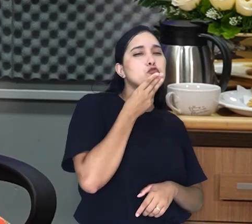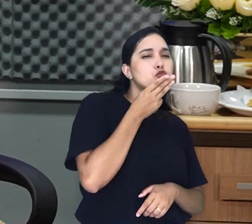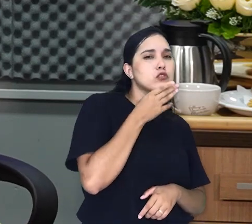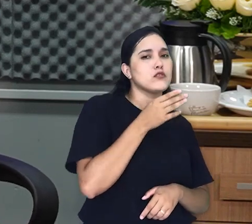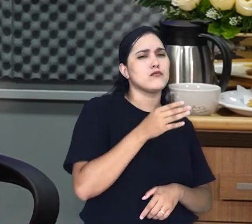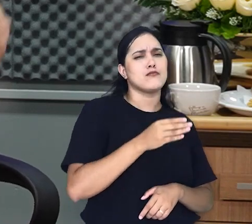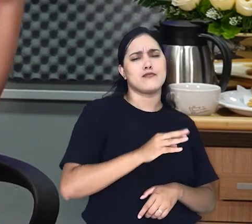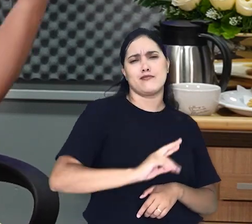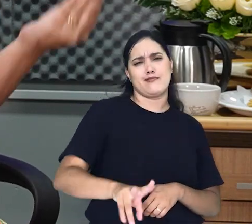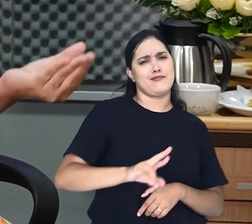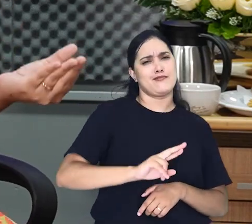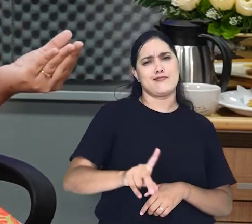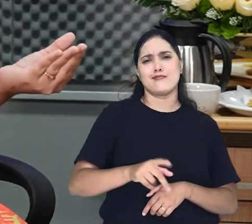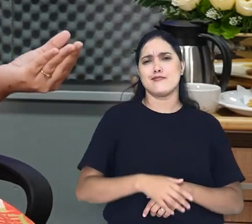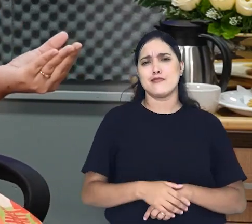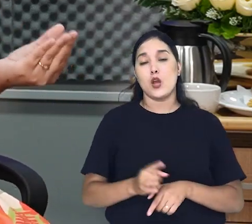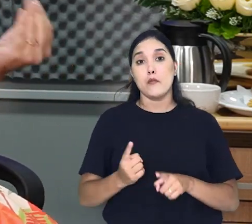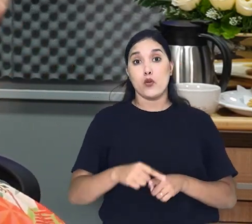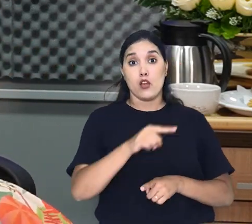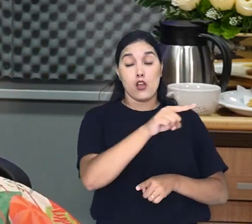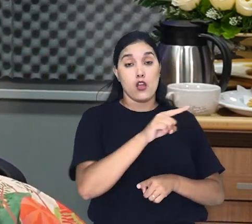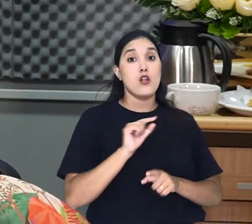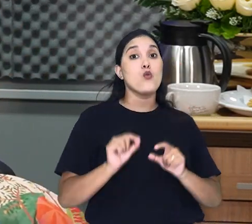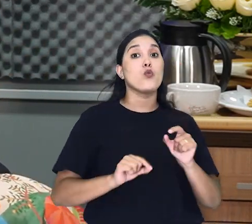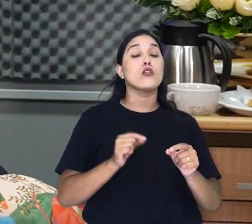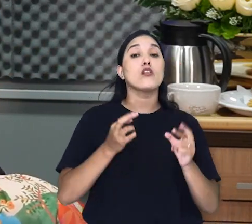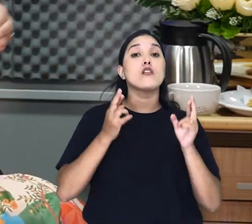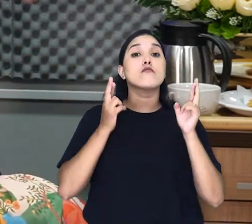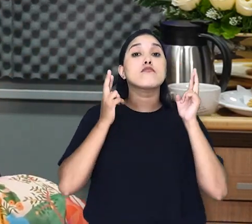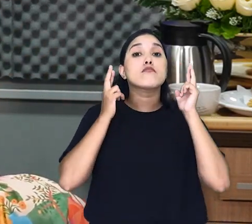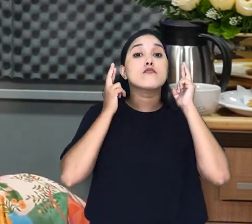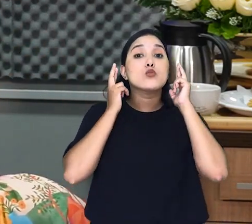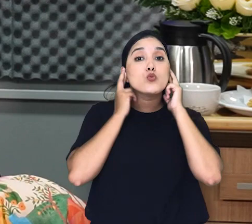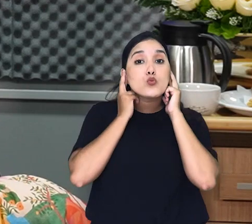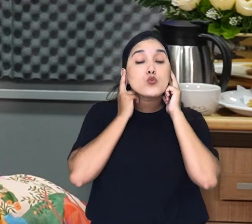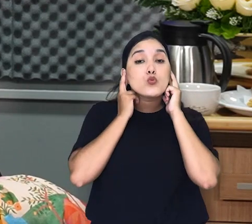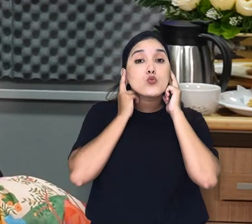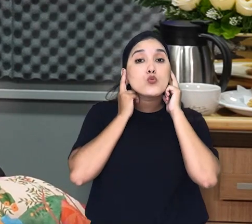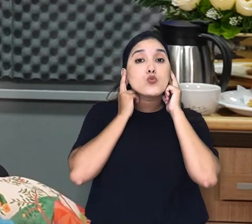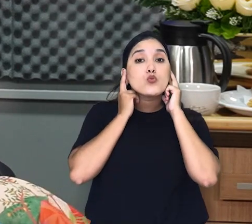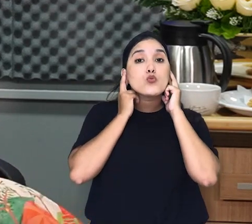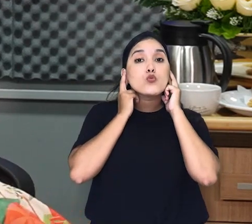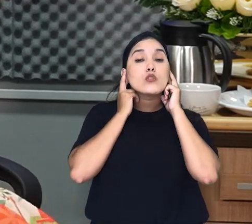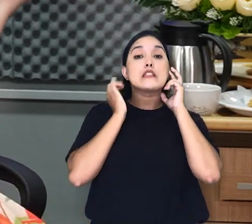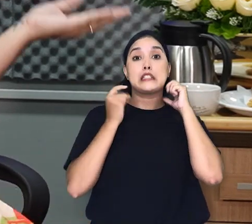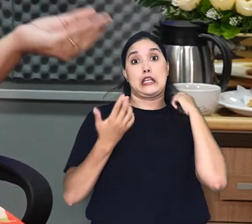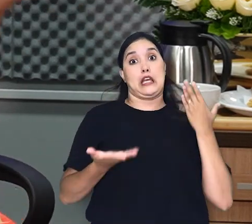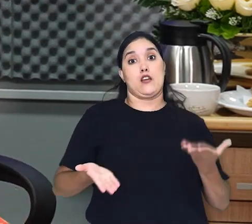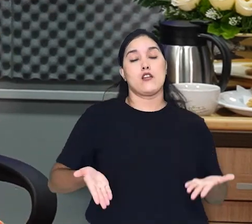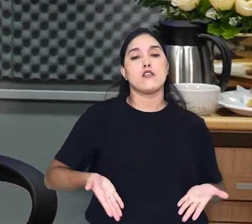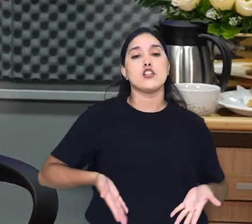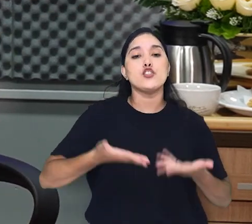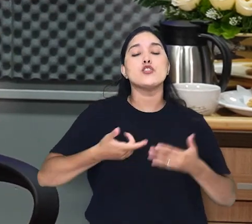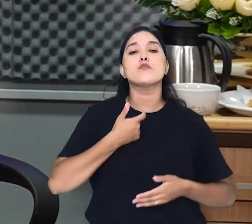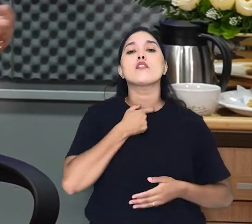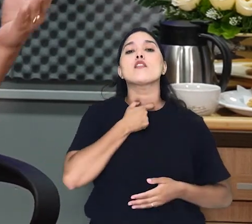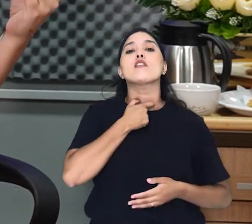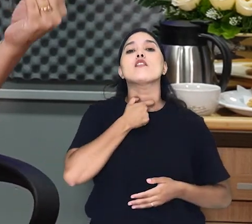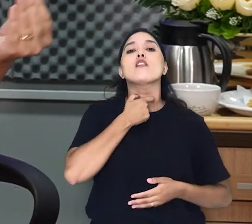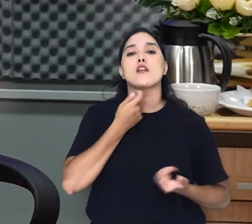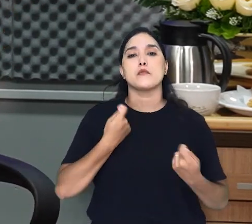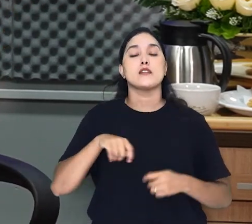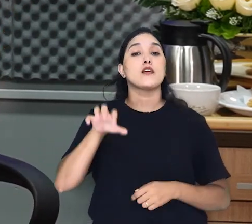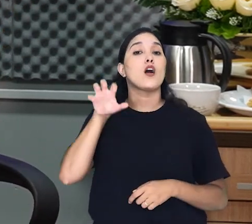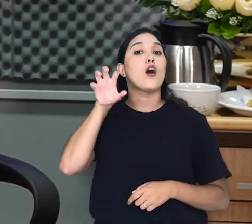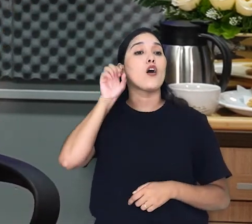se comunicando normal, fazendo uso da leitura labial. No caso, ela não faz o uso da Libras. O meu esposo,